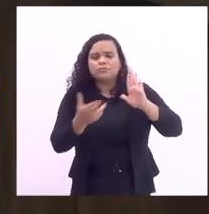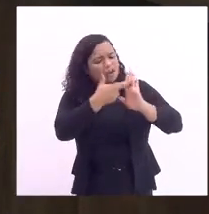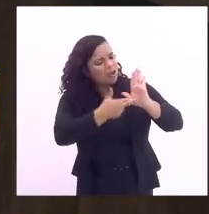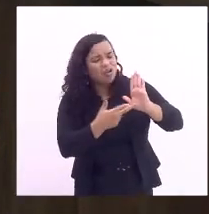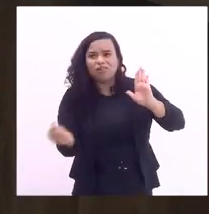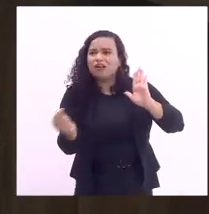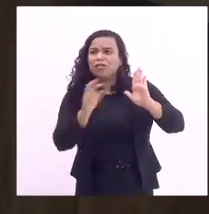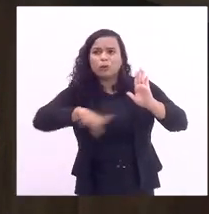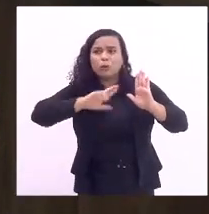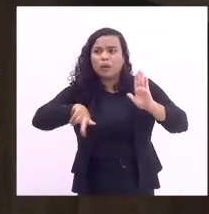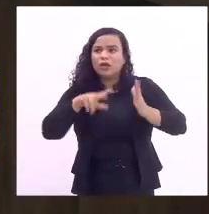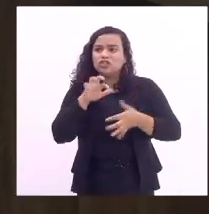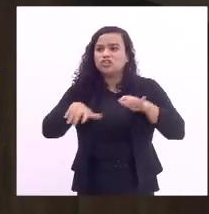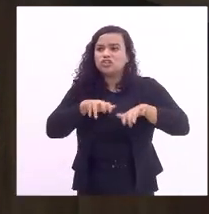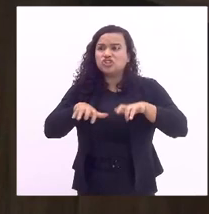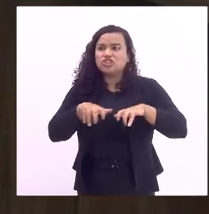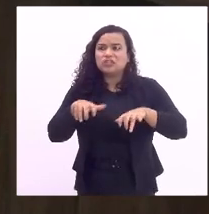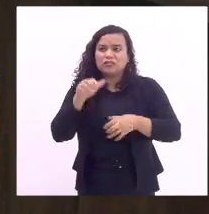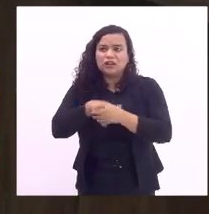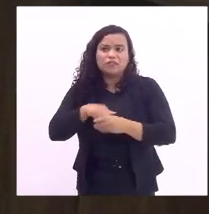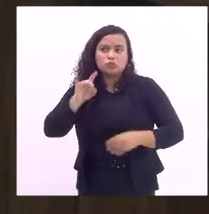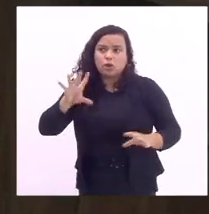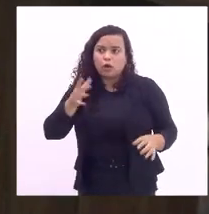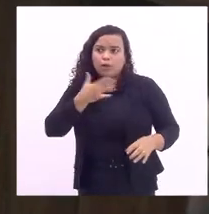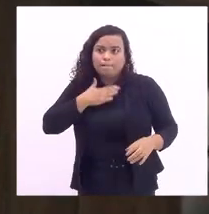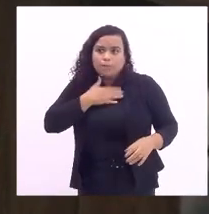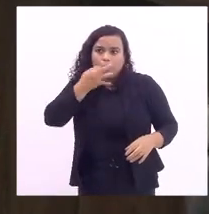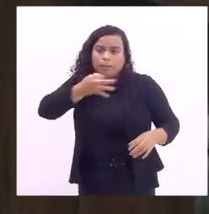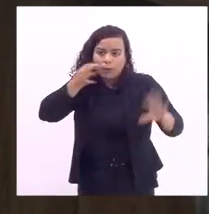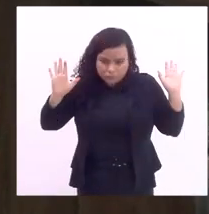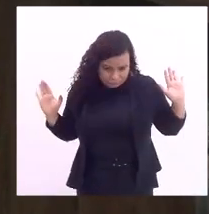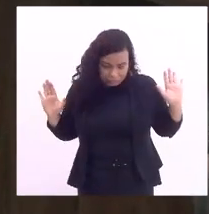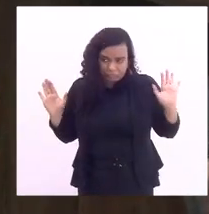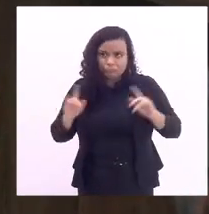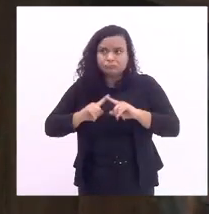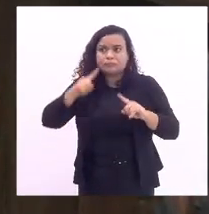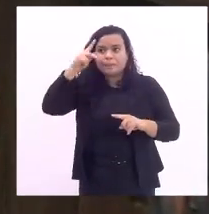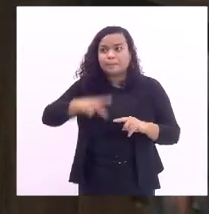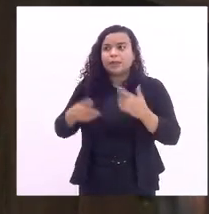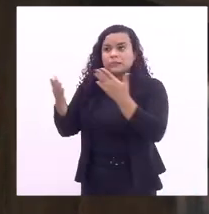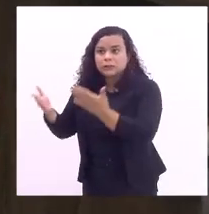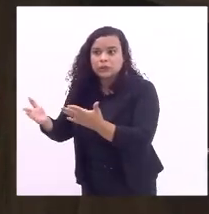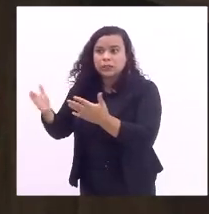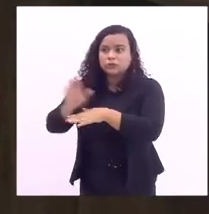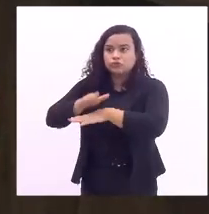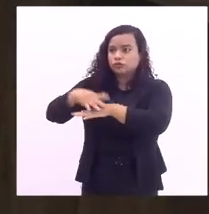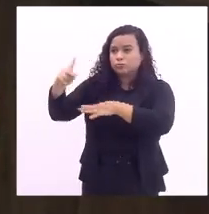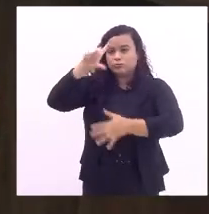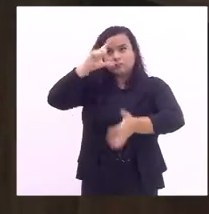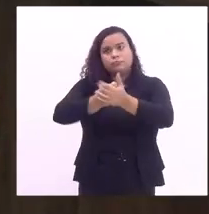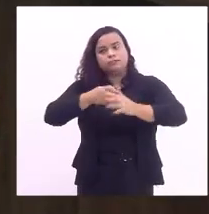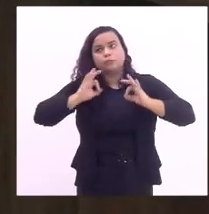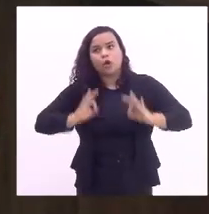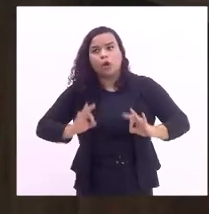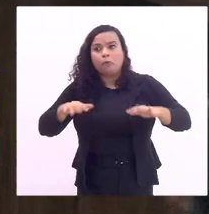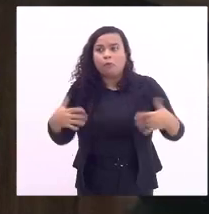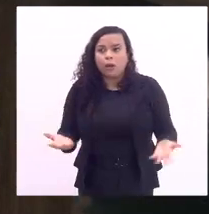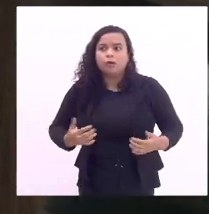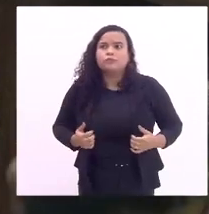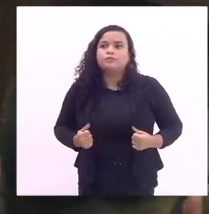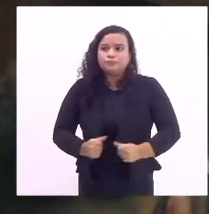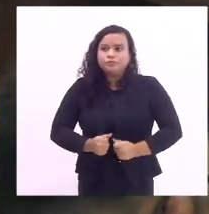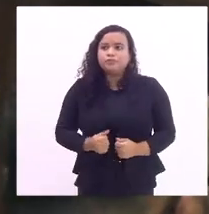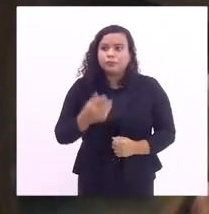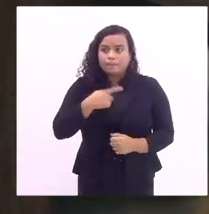só digitar o voto. No meu entendimento, agora o presidente é que vai falar qual é a correta. No meu,